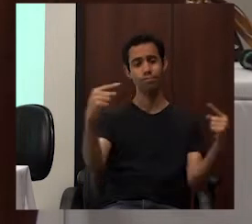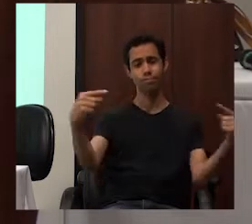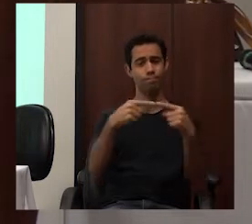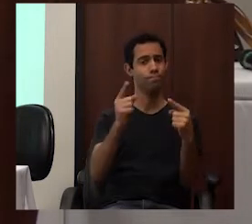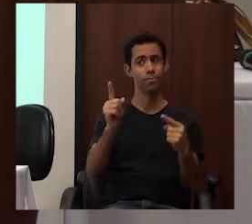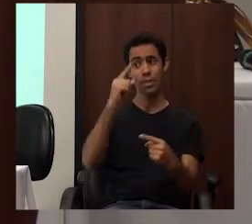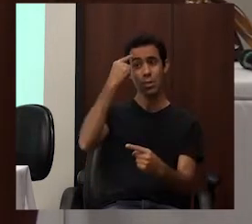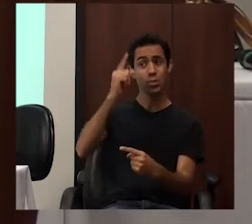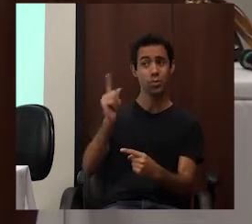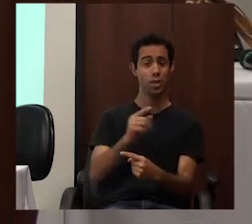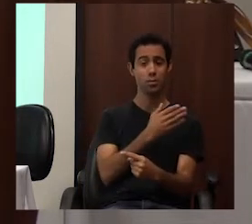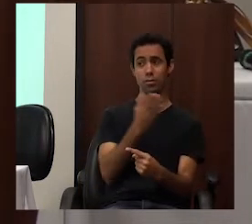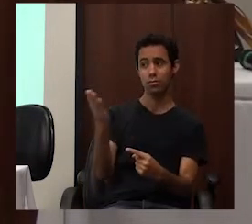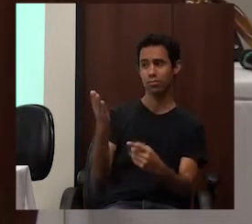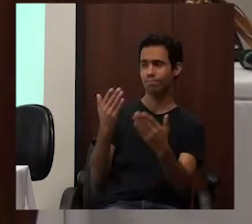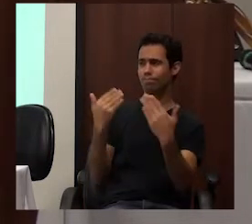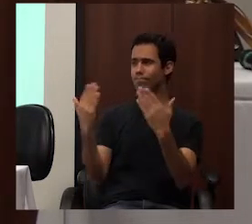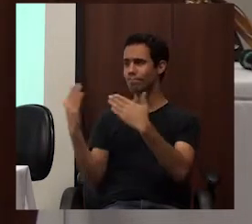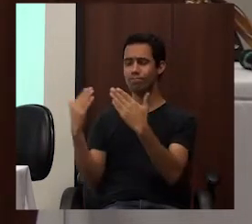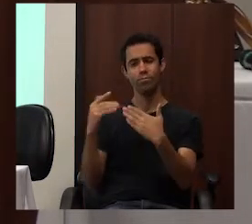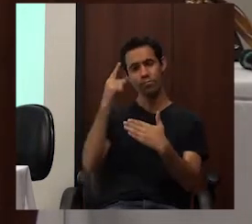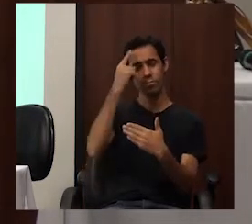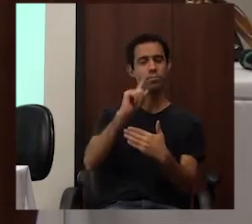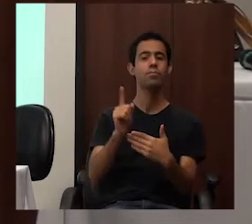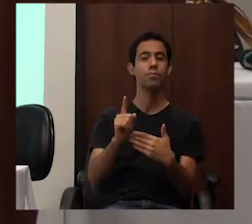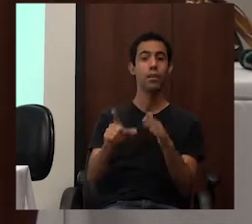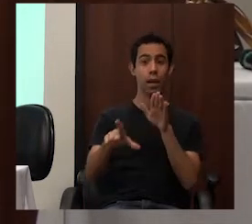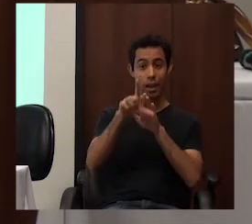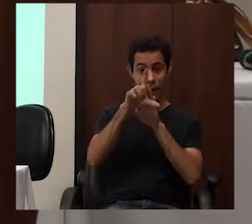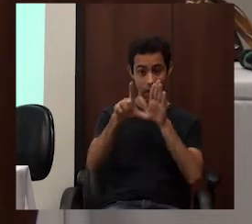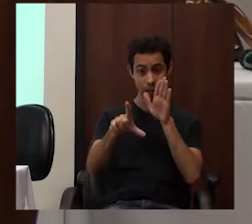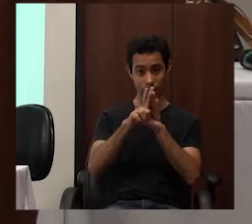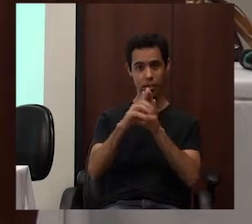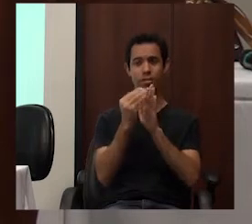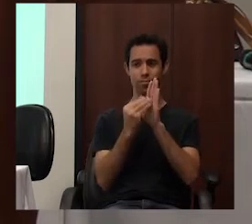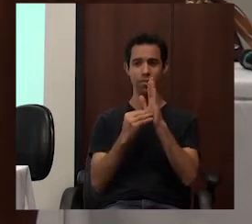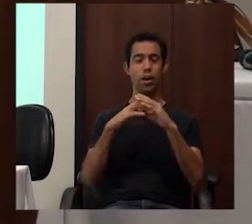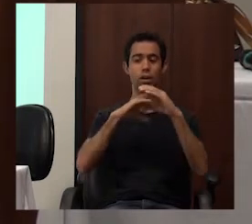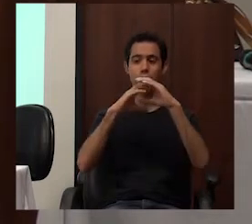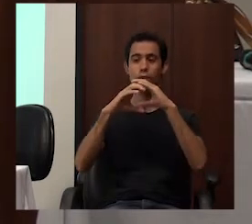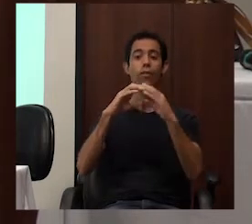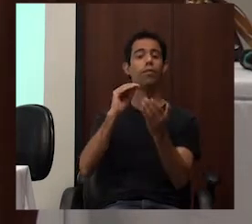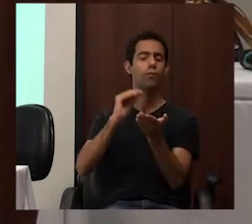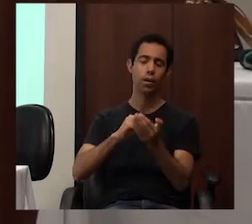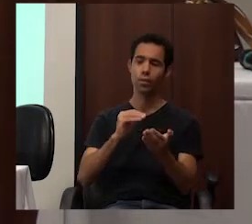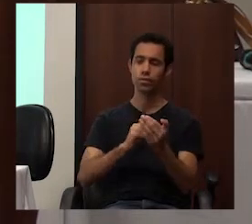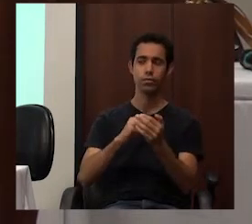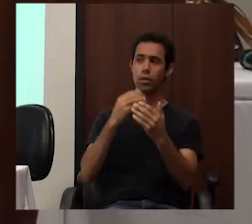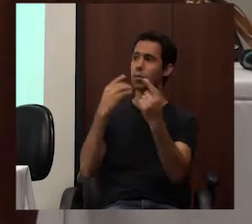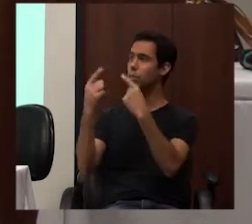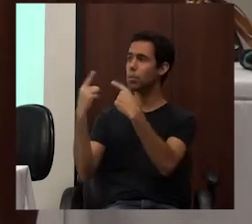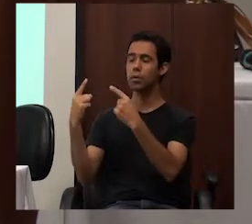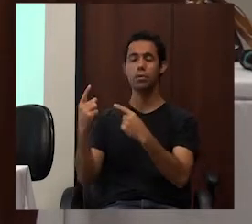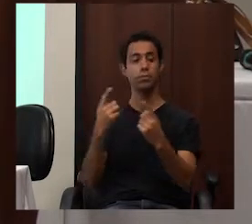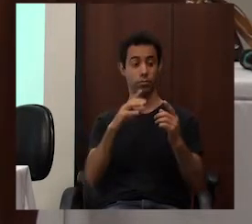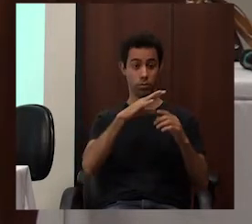a lei, o espírito da lei visa superar essa falta de diálogo mesmo entre o mundo das pessoas